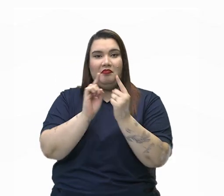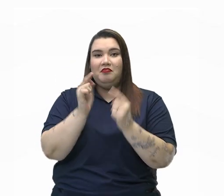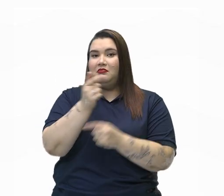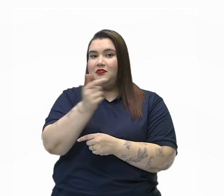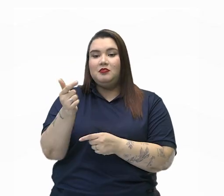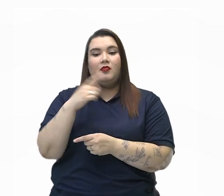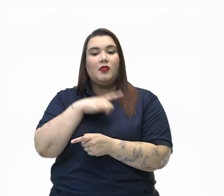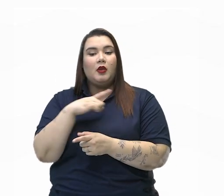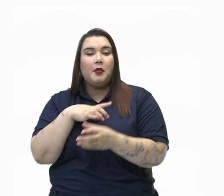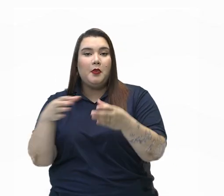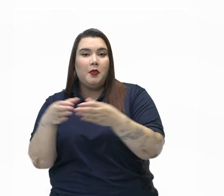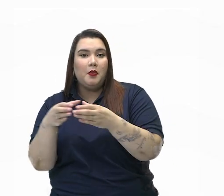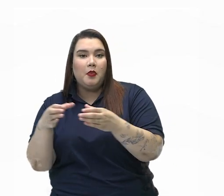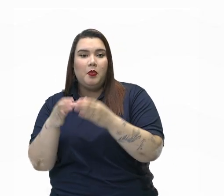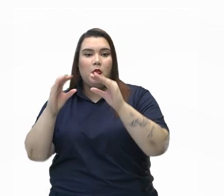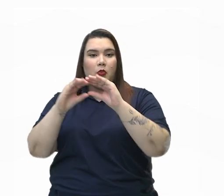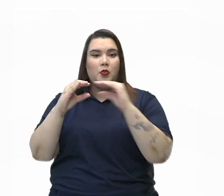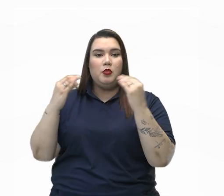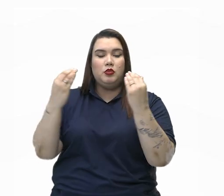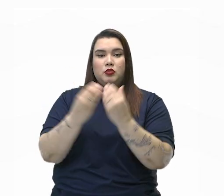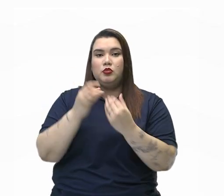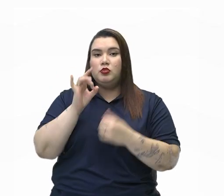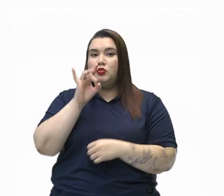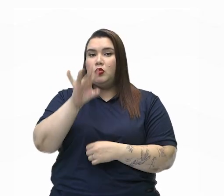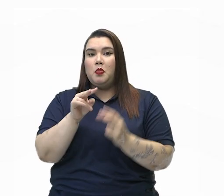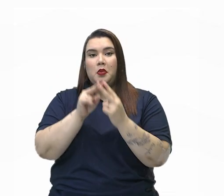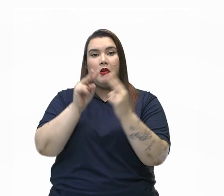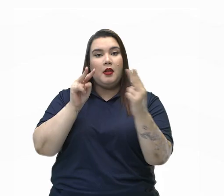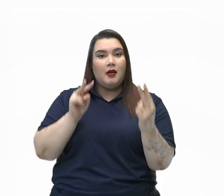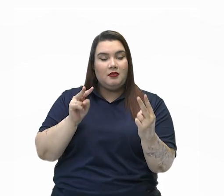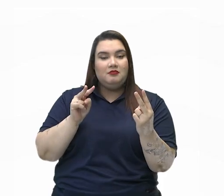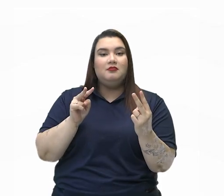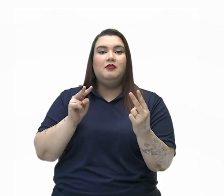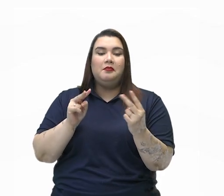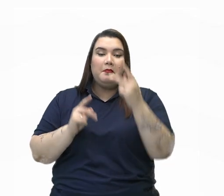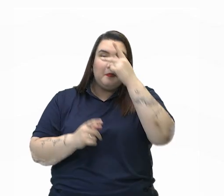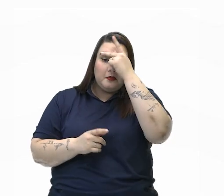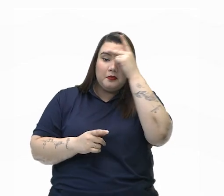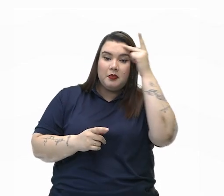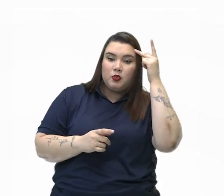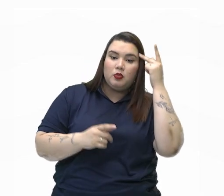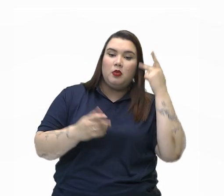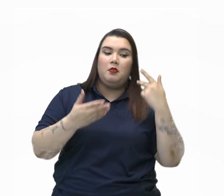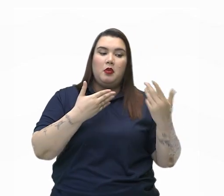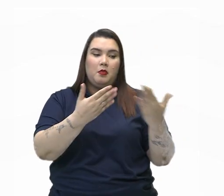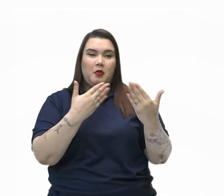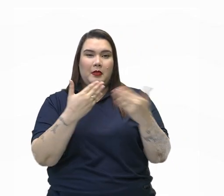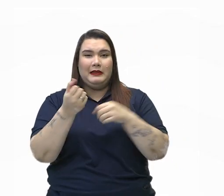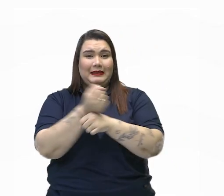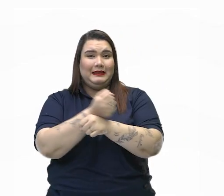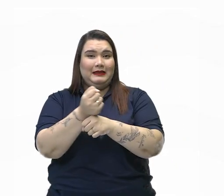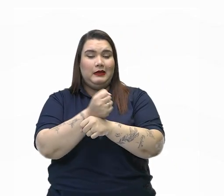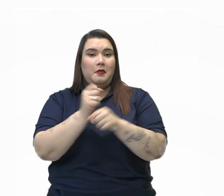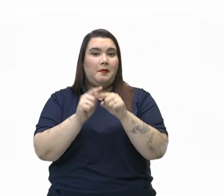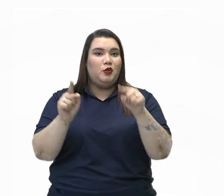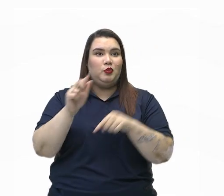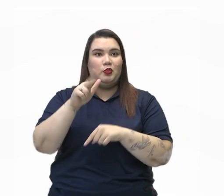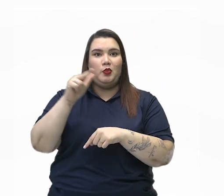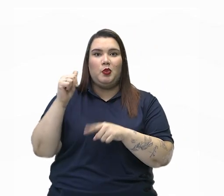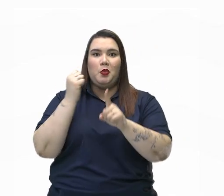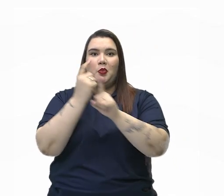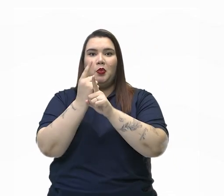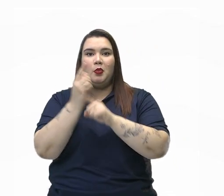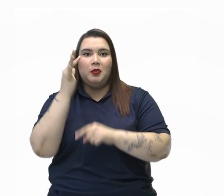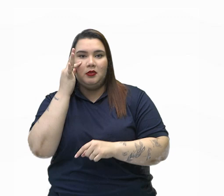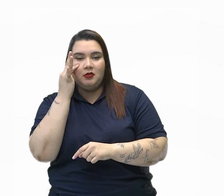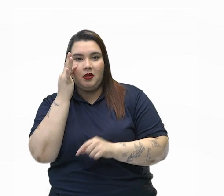ali grupos, comunidades que são somente virtuais. E pessoas que conversam por anos e nem se conhecem.